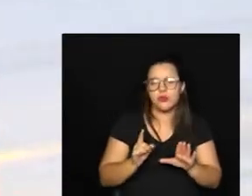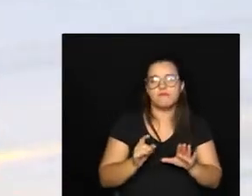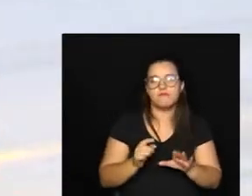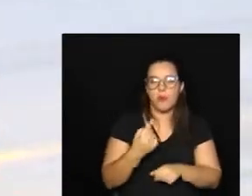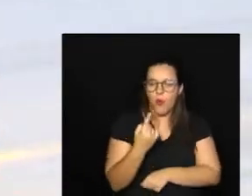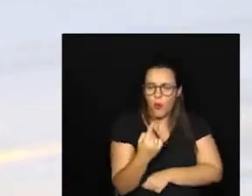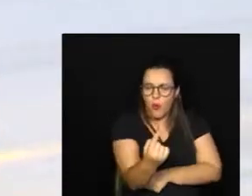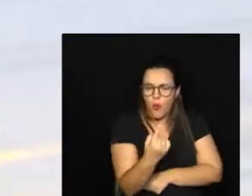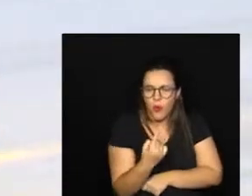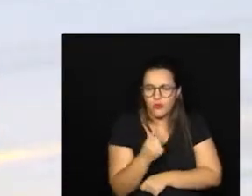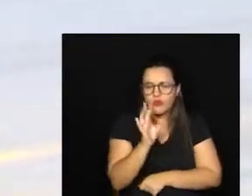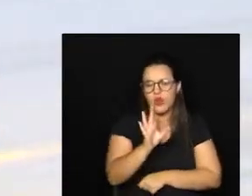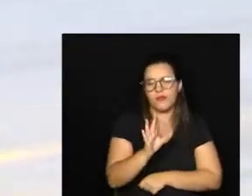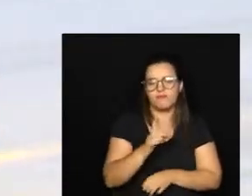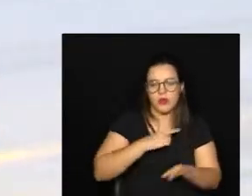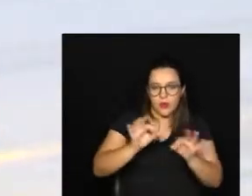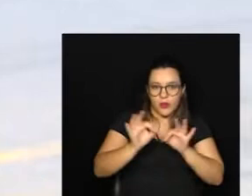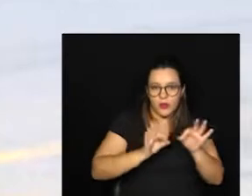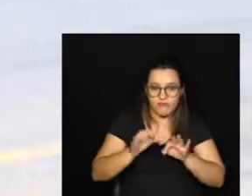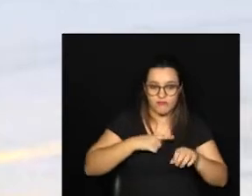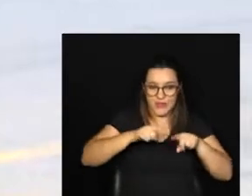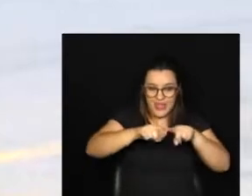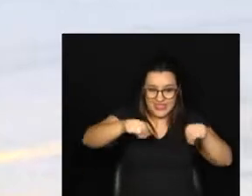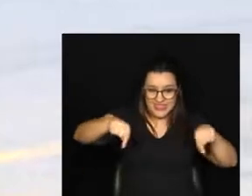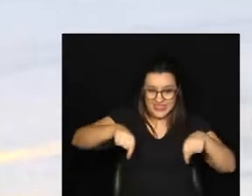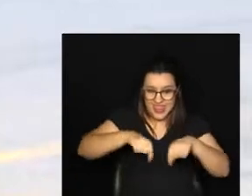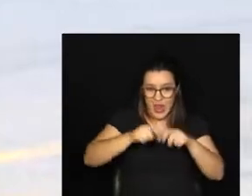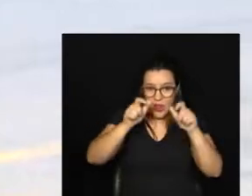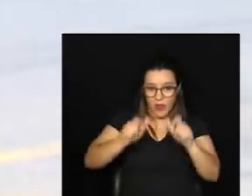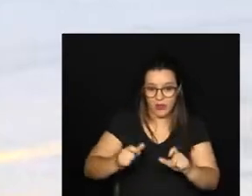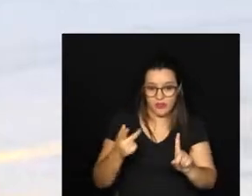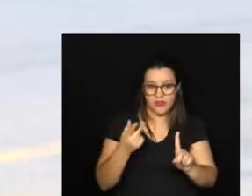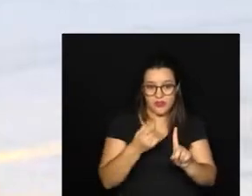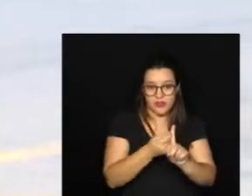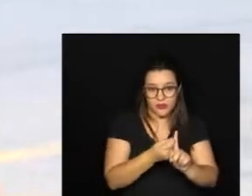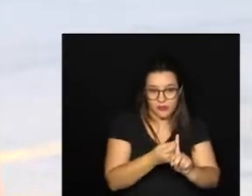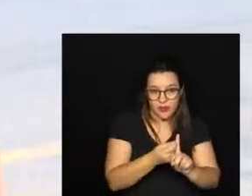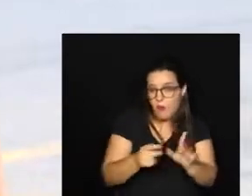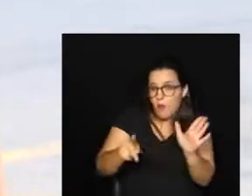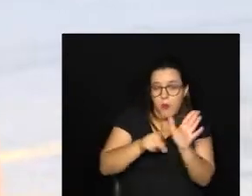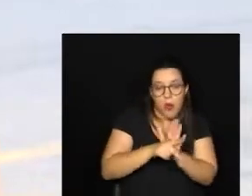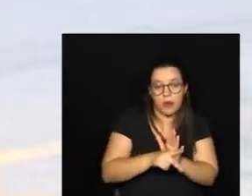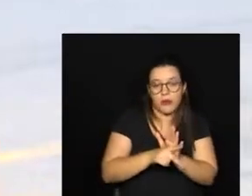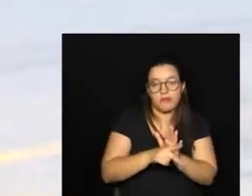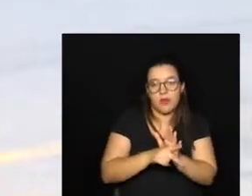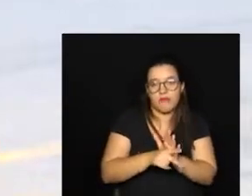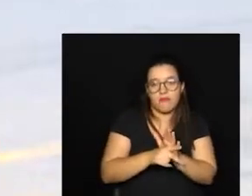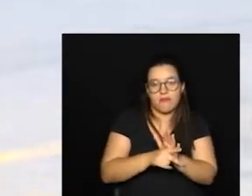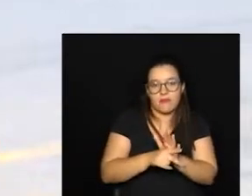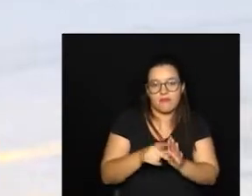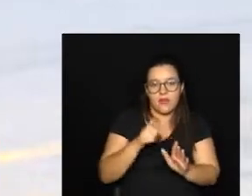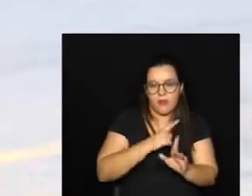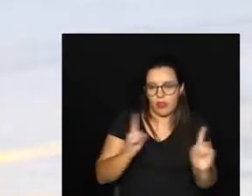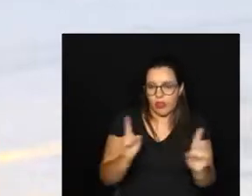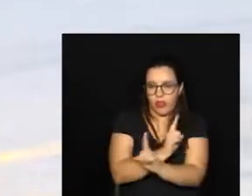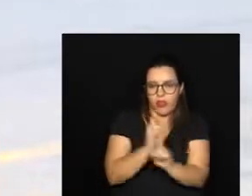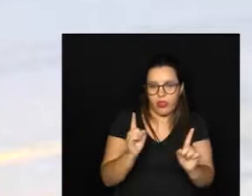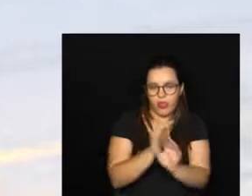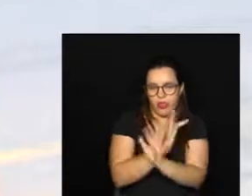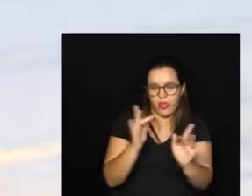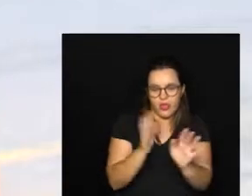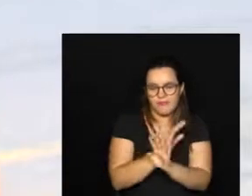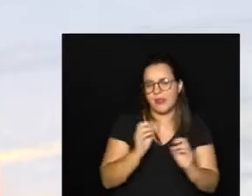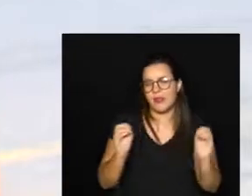organizado. As salas de vacinas tem fluxo próprio, não tem cruzamento de fluxo